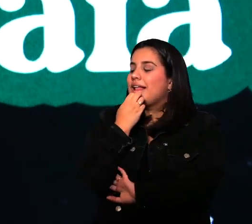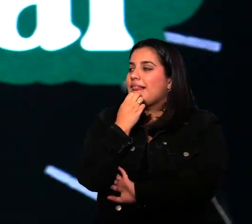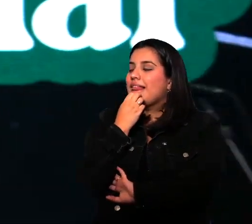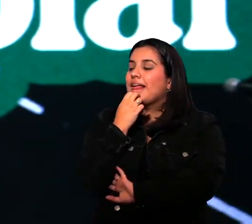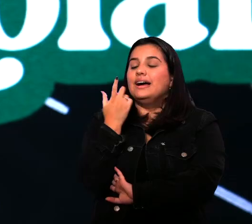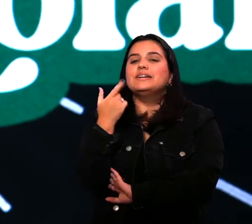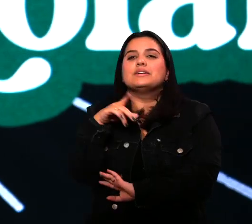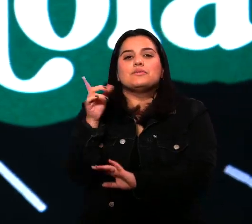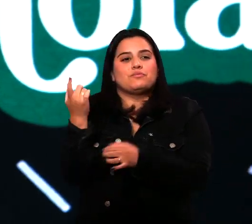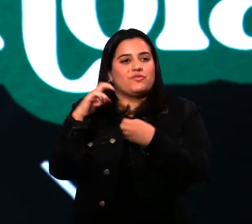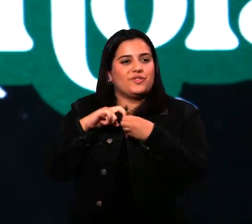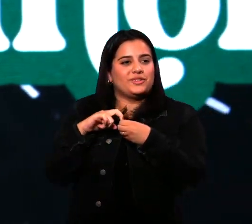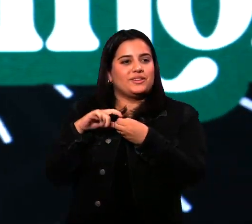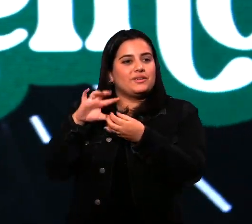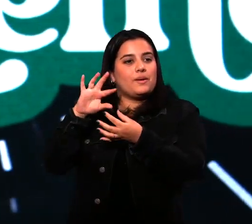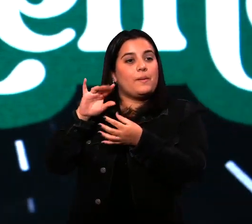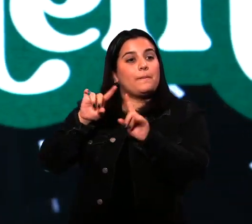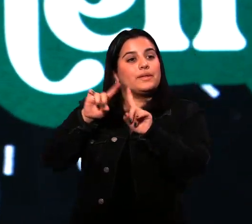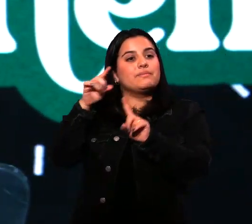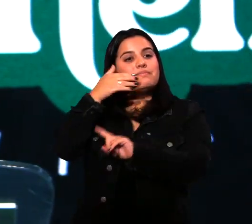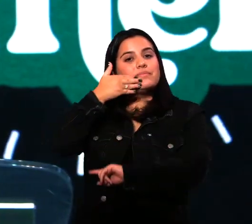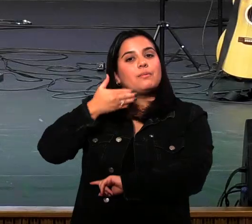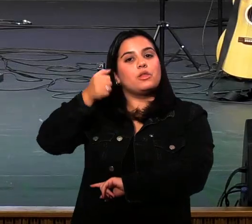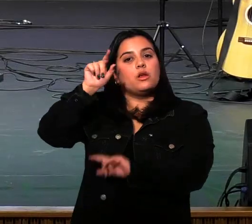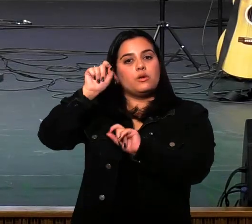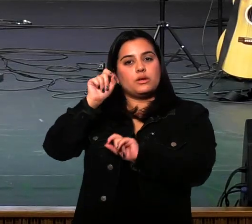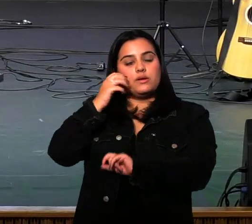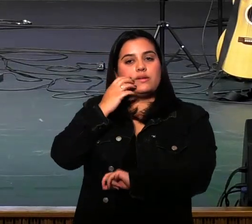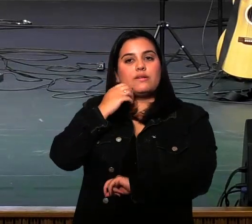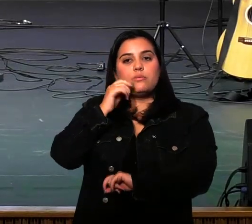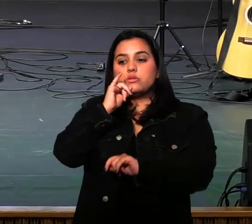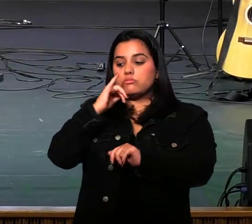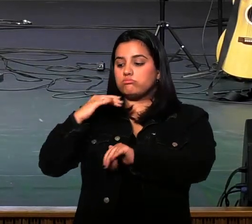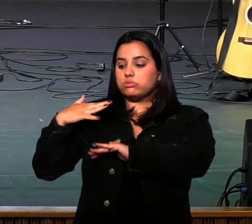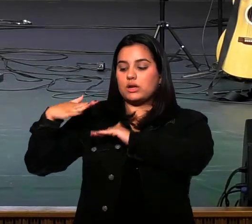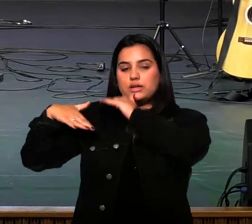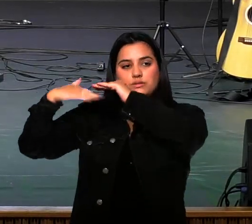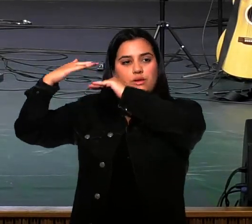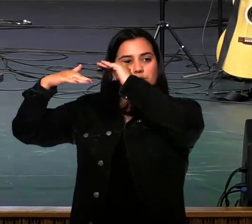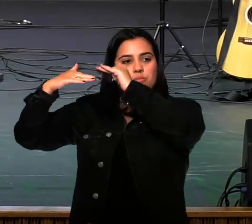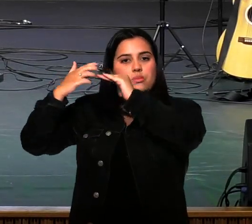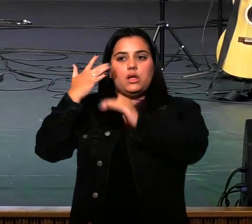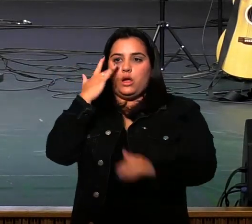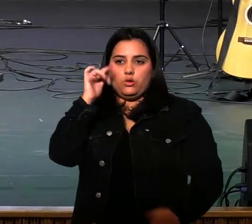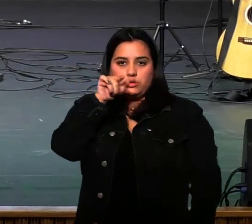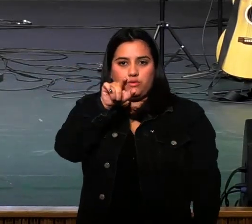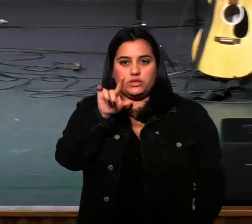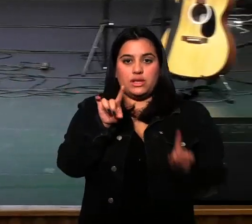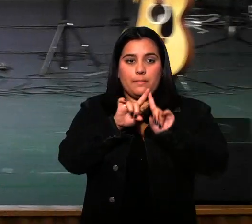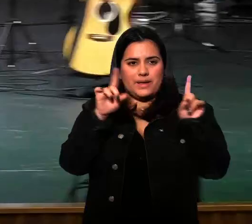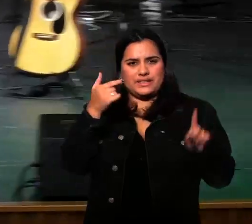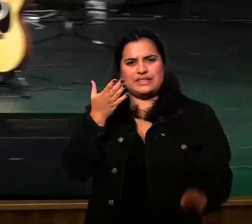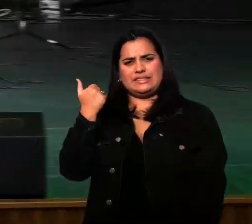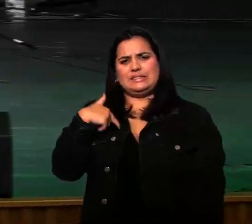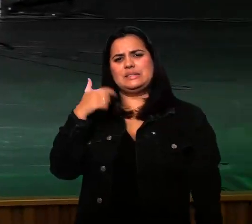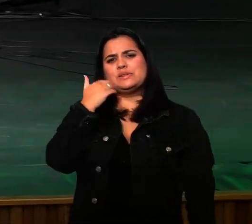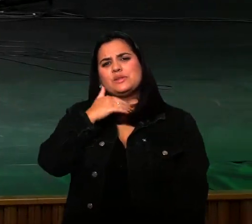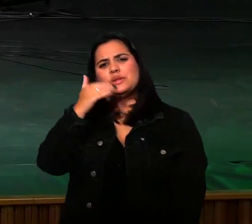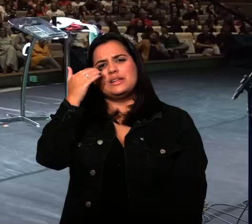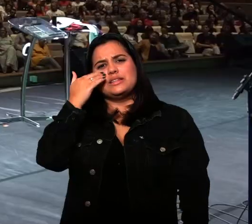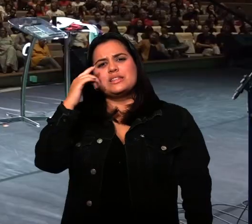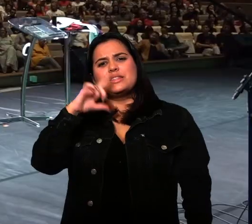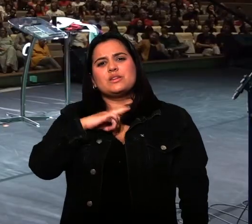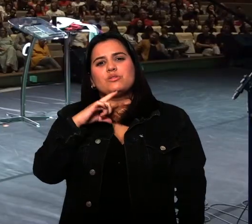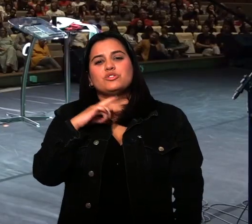Tá? Mas para melhorar, isso tem a ver com crescimento. Eu não sei você, mas na minha fase de adolescência eu tinha muitas dores